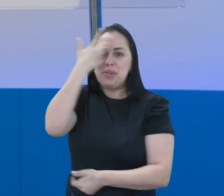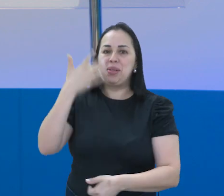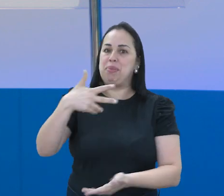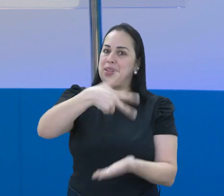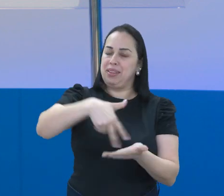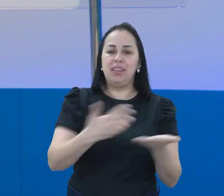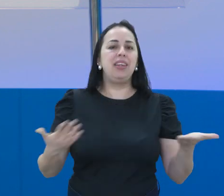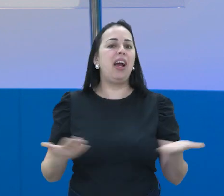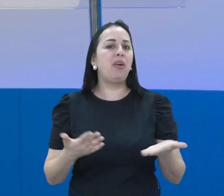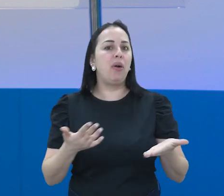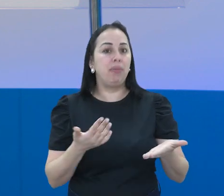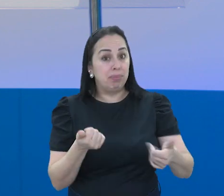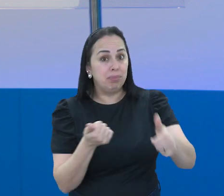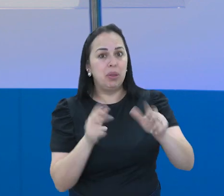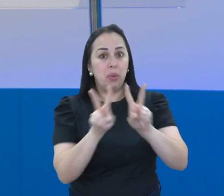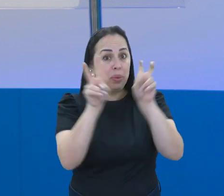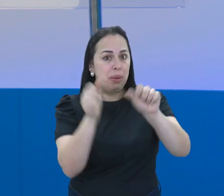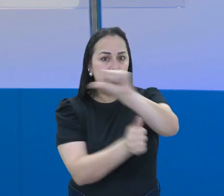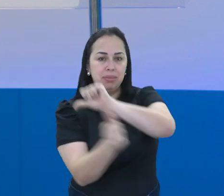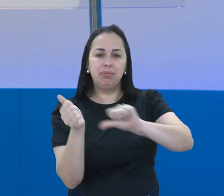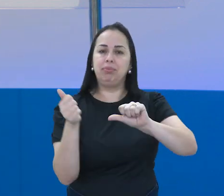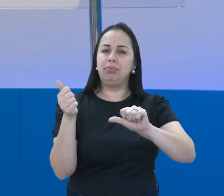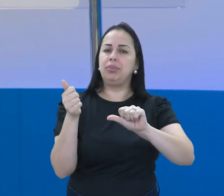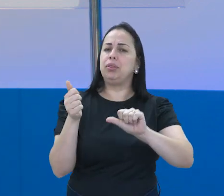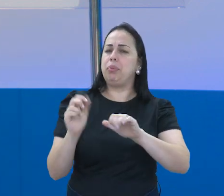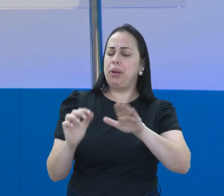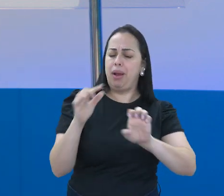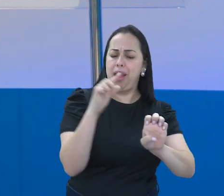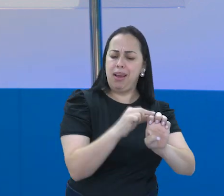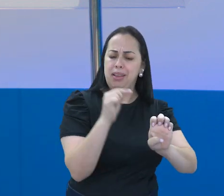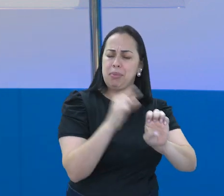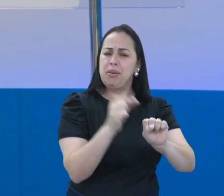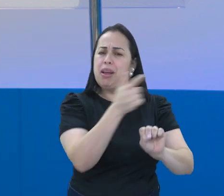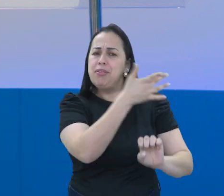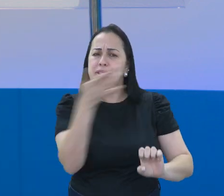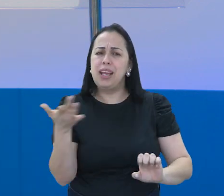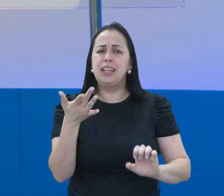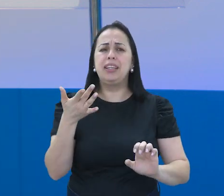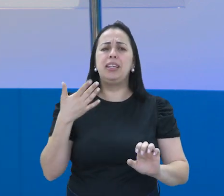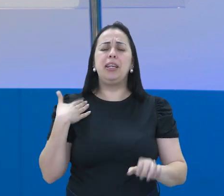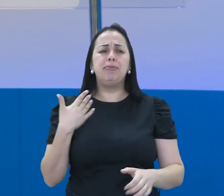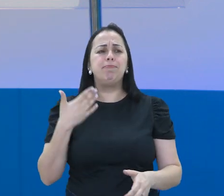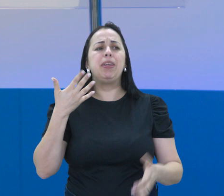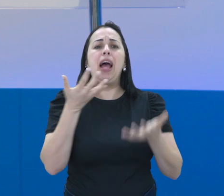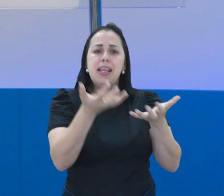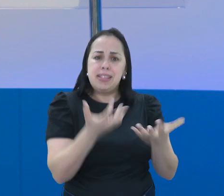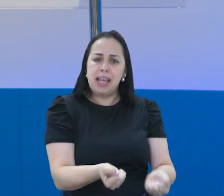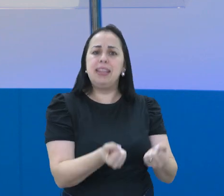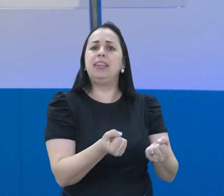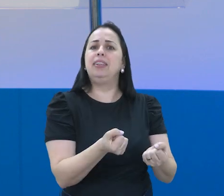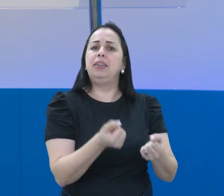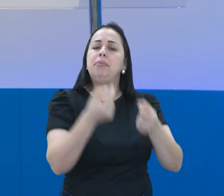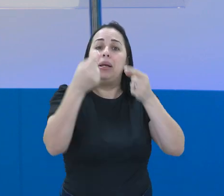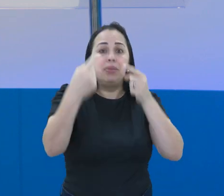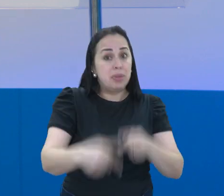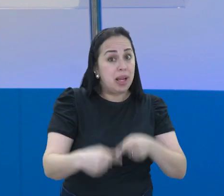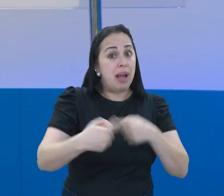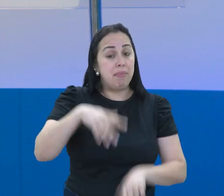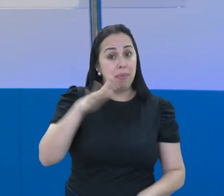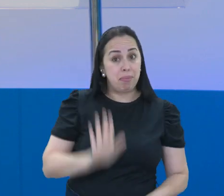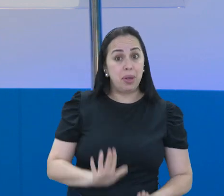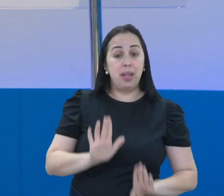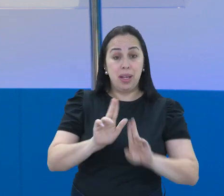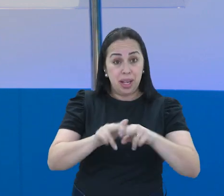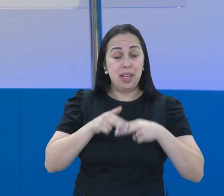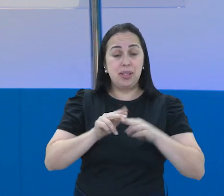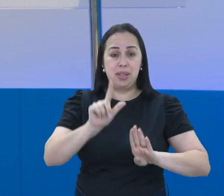dança. Vamos falar agora de empreendedorismo? Quem decide encarar essa jornada sabe que os desafios são muitos. E aqui no